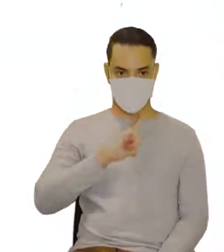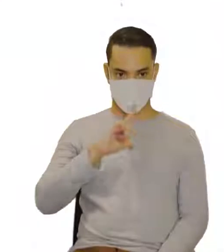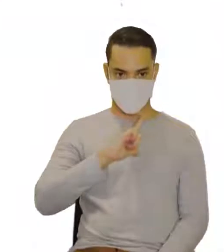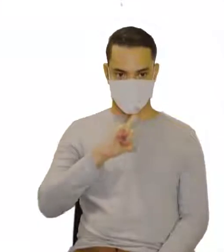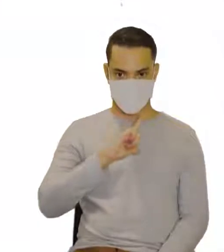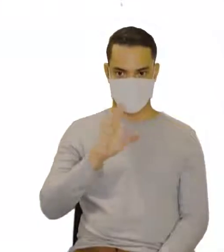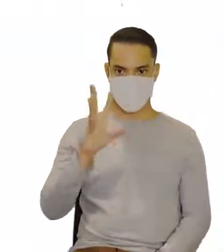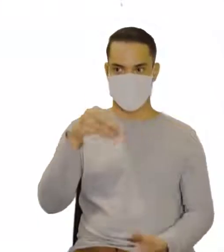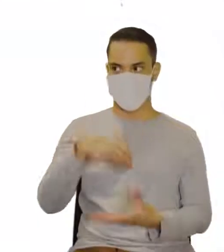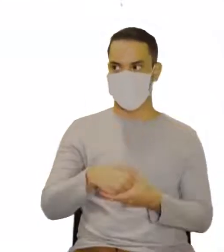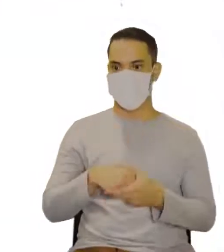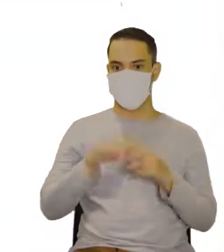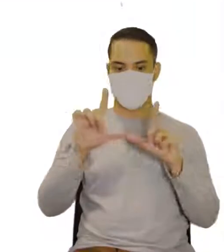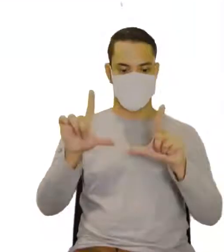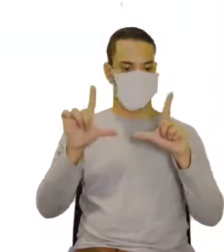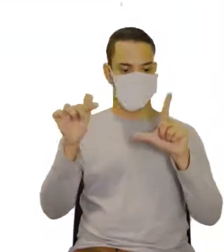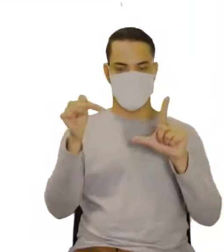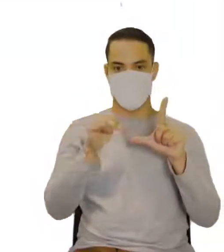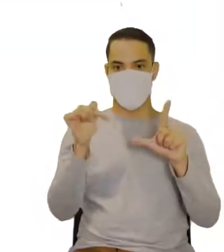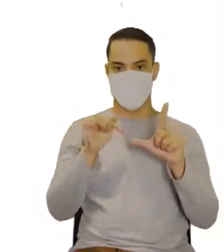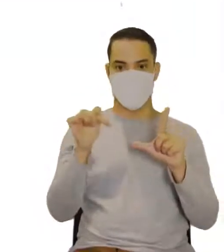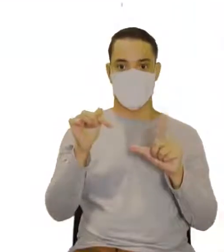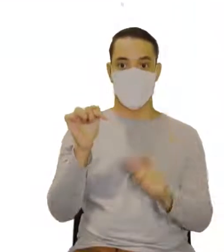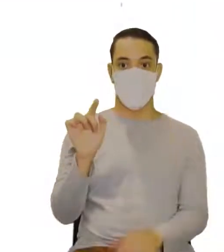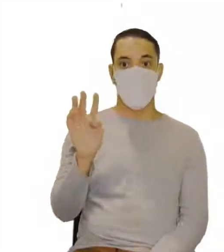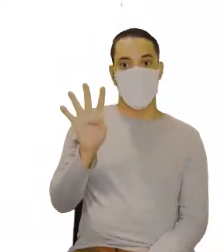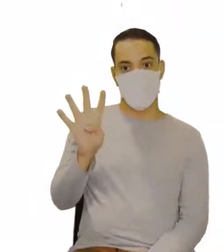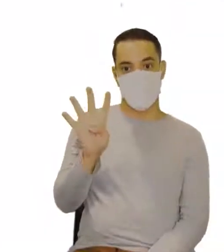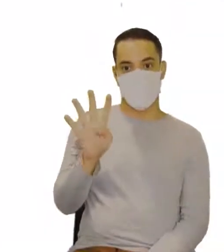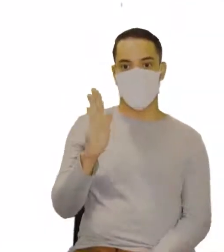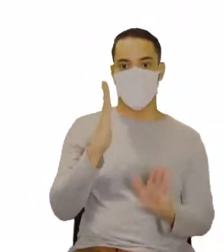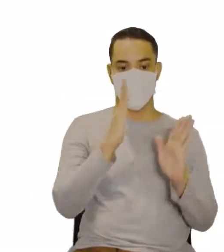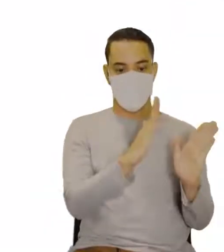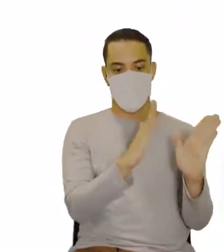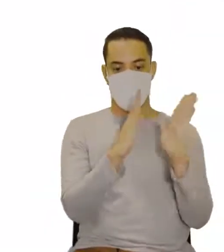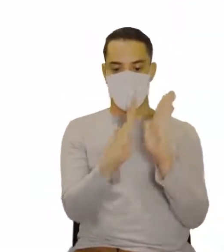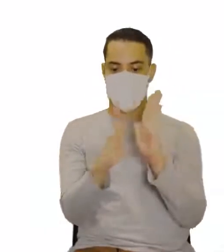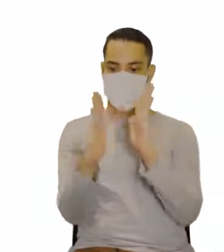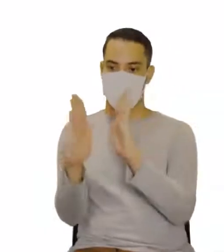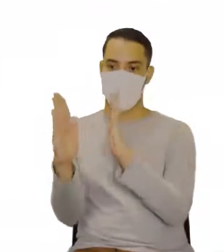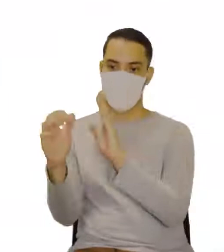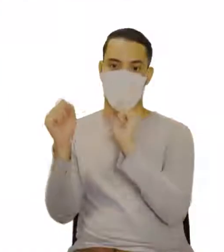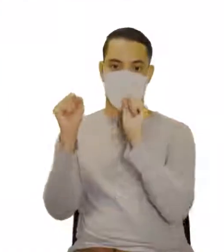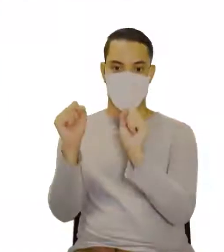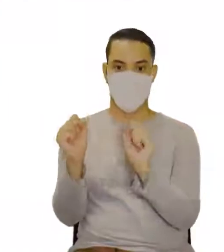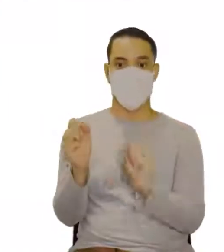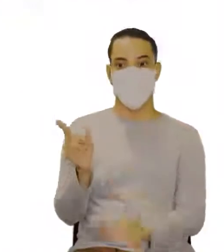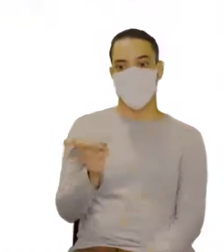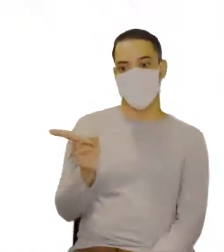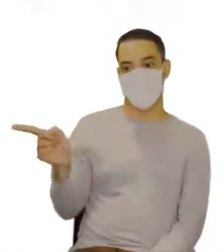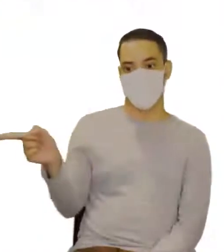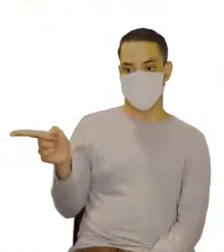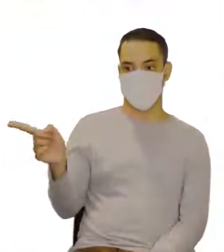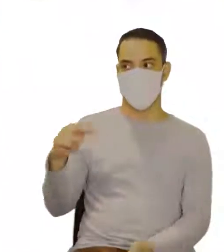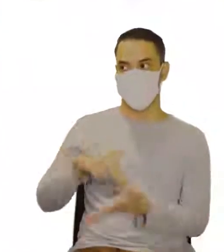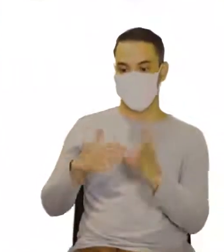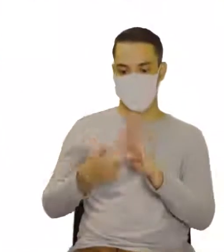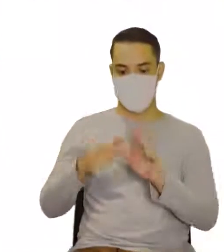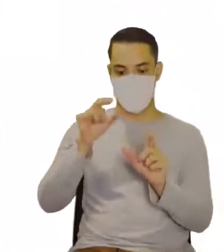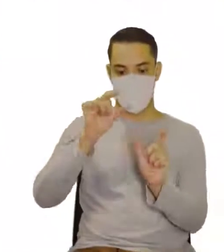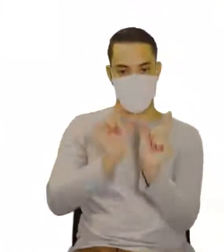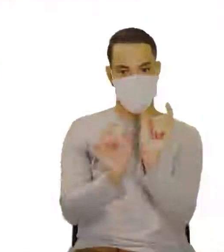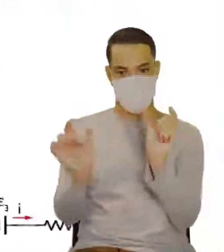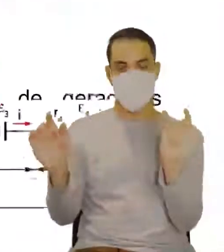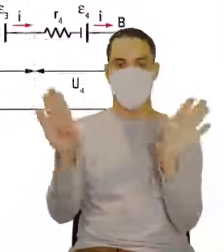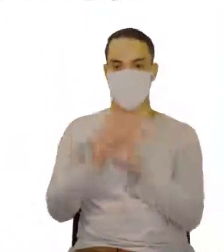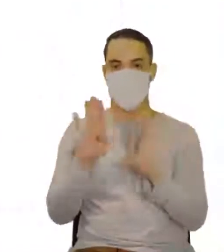a figura da associação de 4 geradores que podem ser essas pilhas que estão aqui no slide anterior,